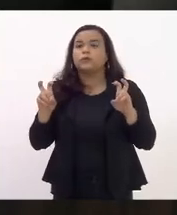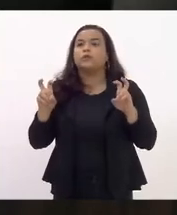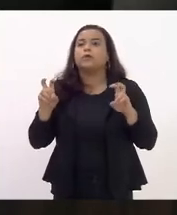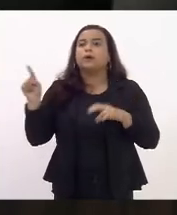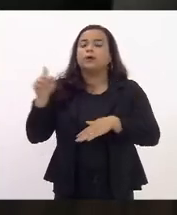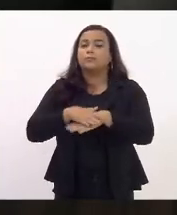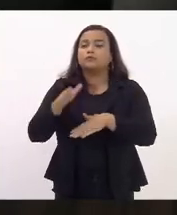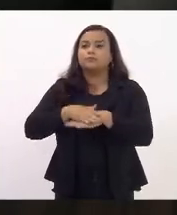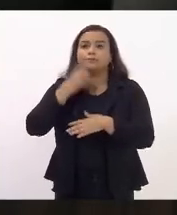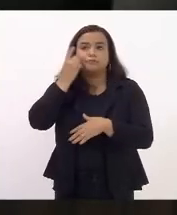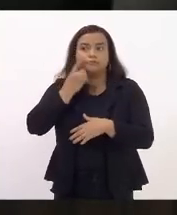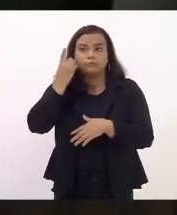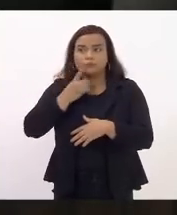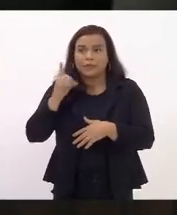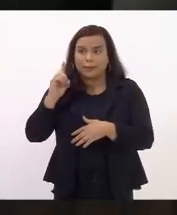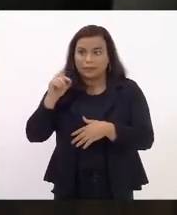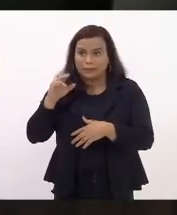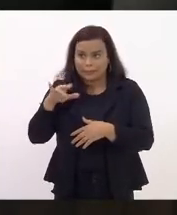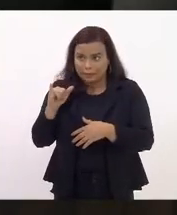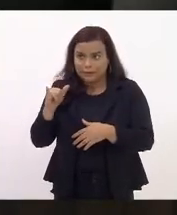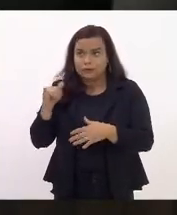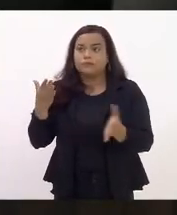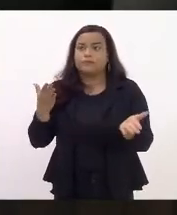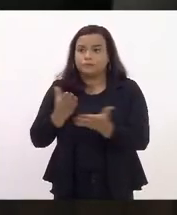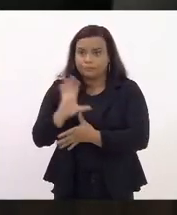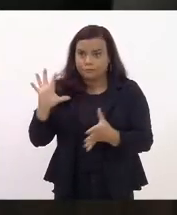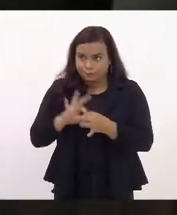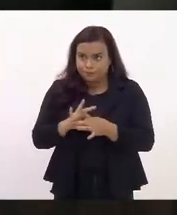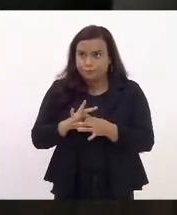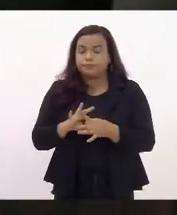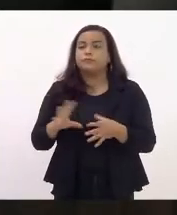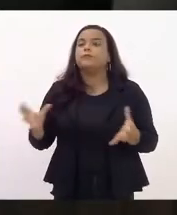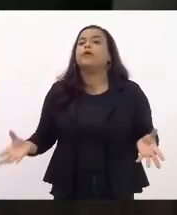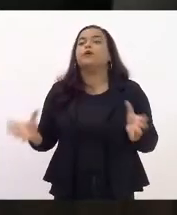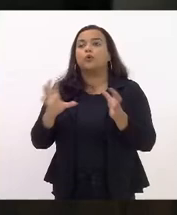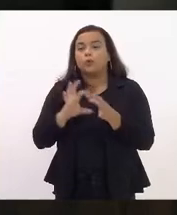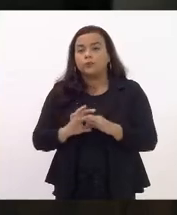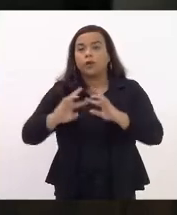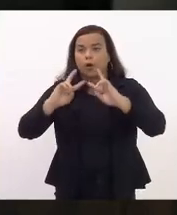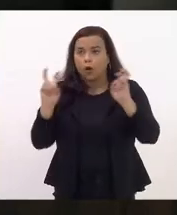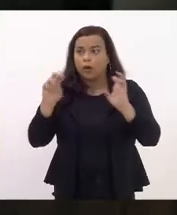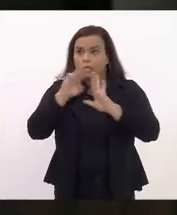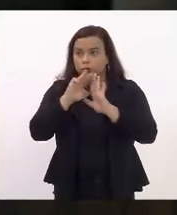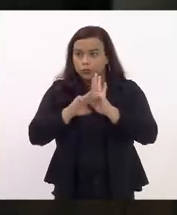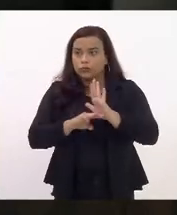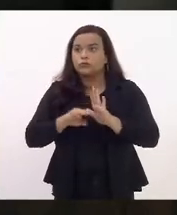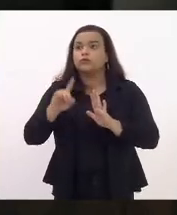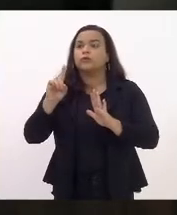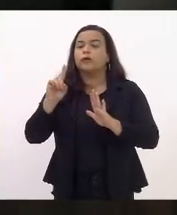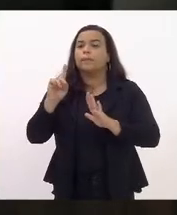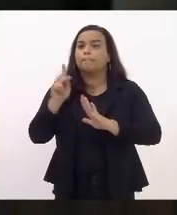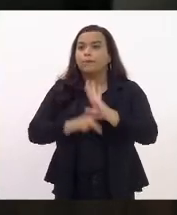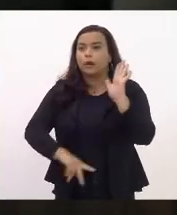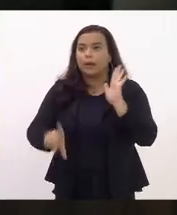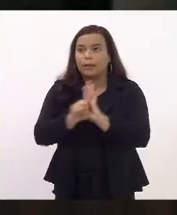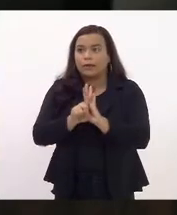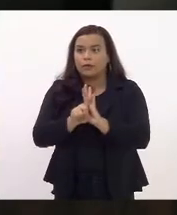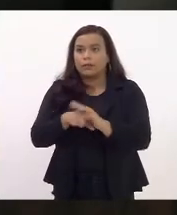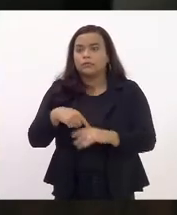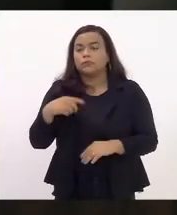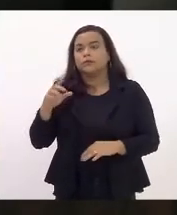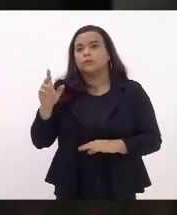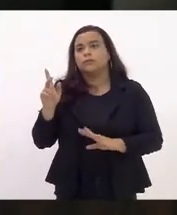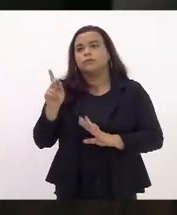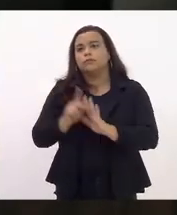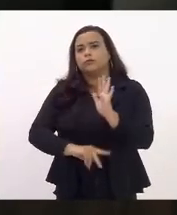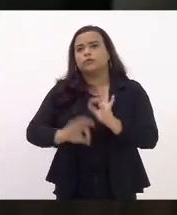Monteiro. Senhores que aprovam nesse como estão, aprovado. Requer a inclusão na ordem do dia projeto de lei, dos